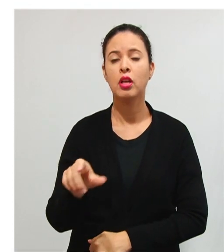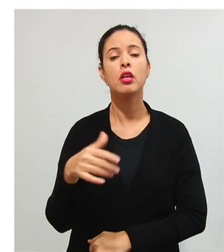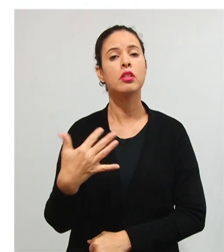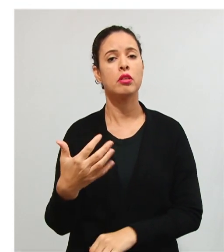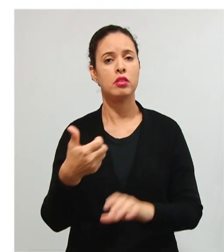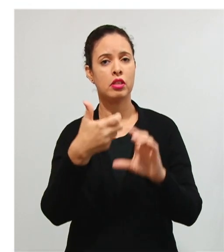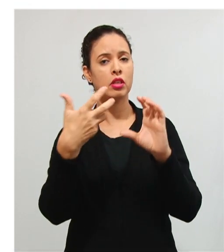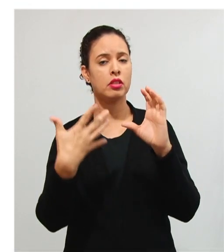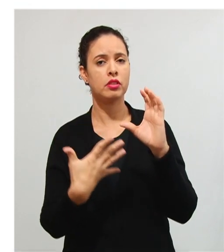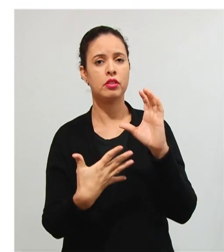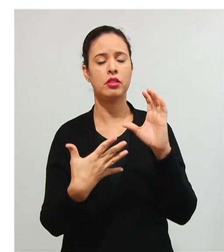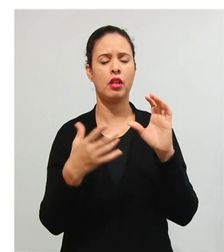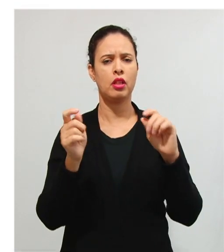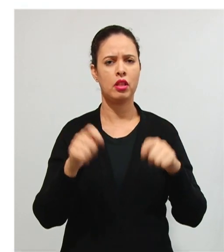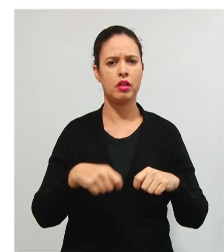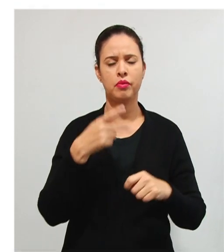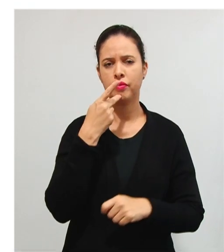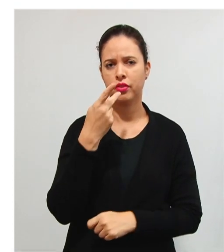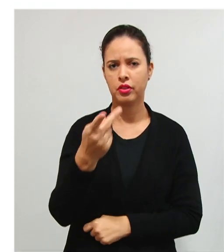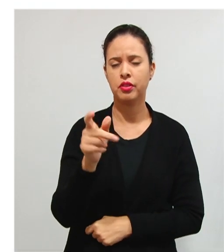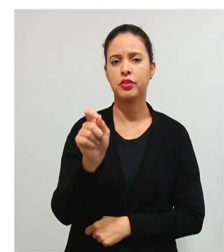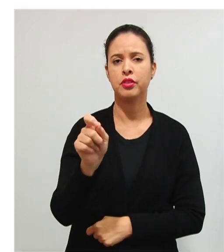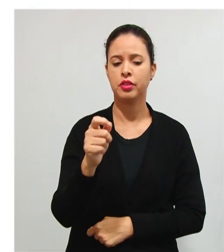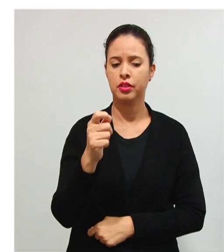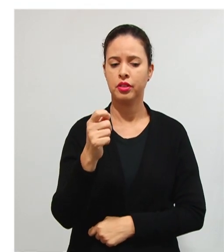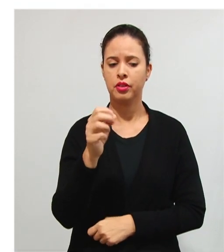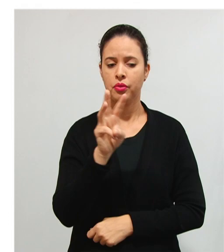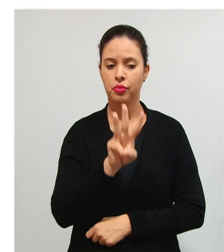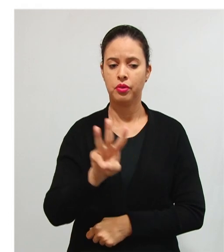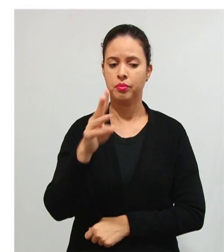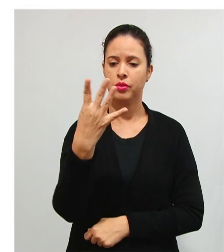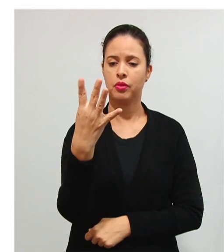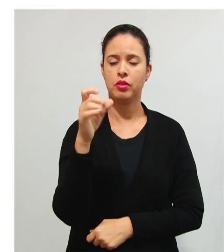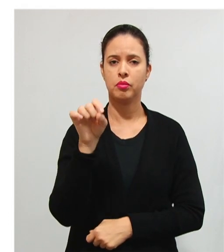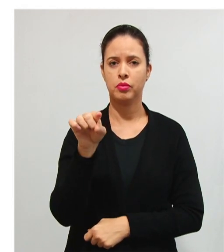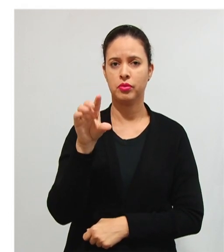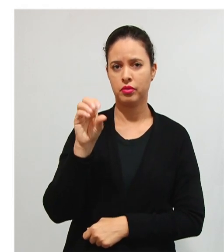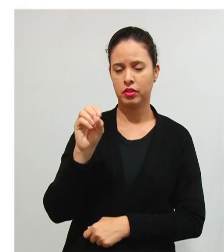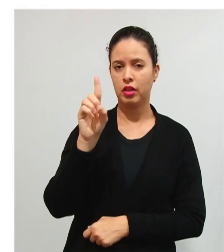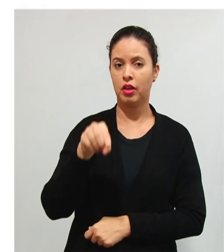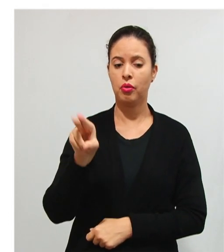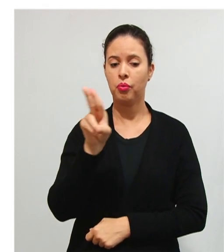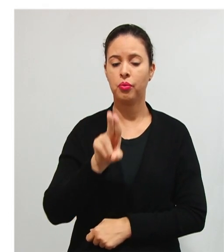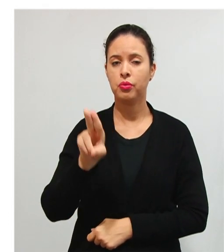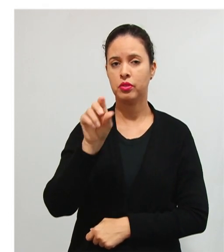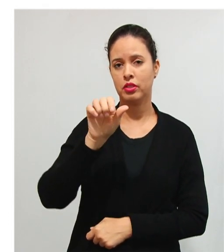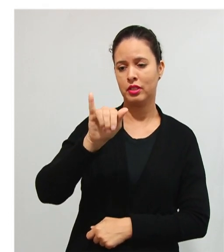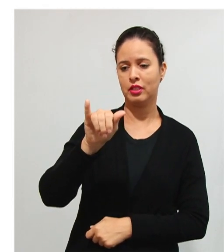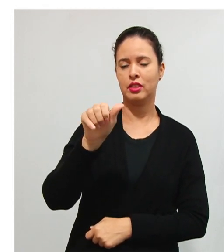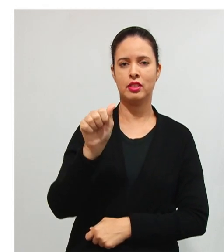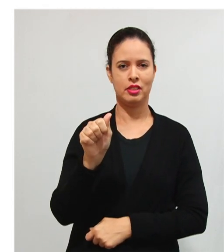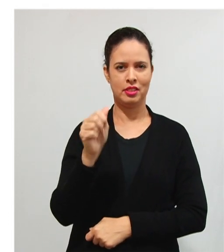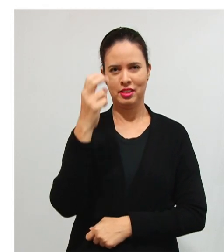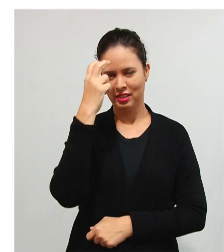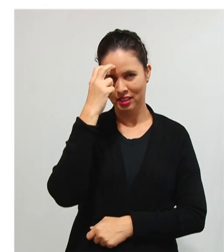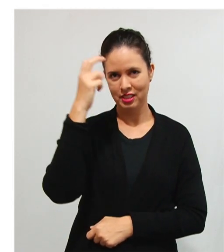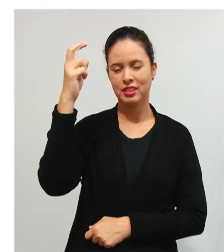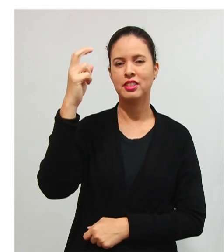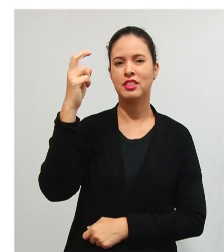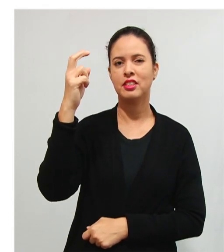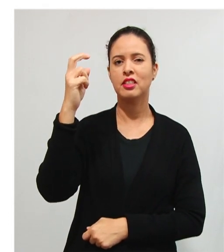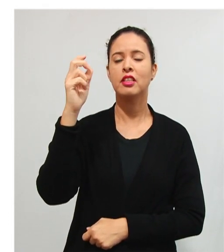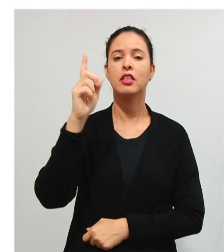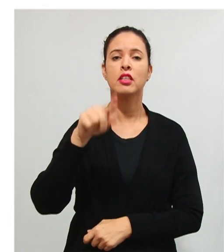do que poderíamos chamar de Web 4.0 é o uso da inteligência artificial ou para aumentar